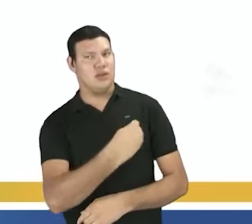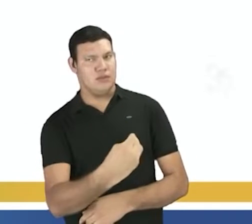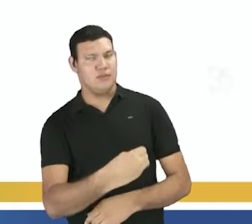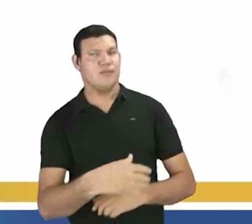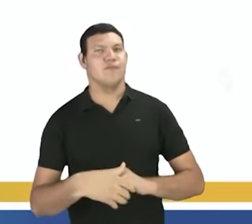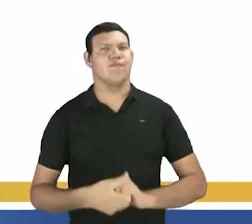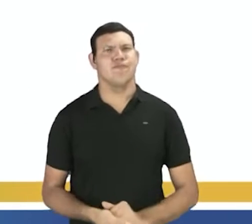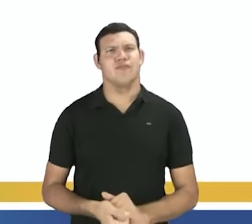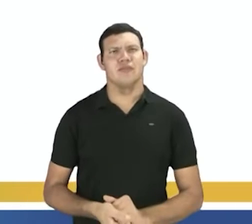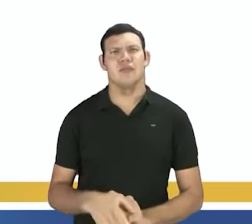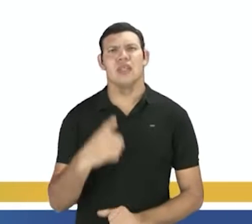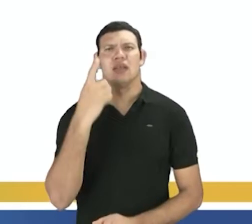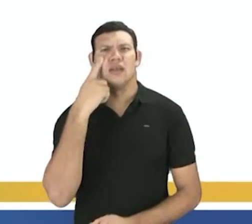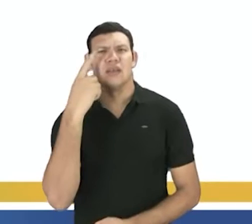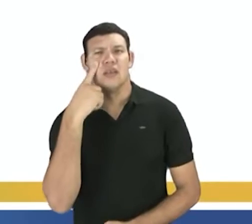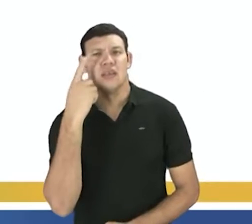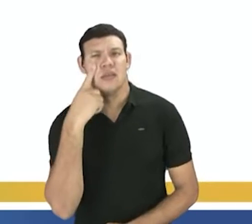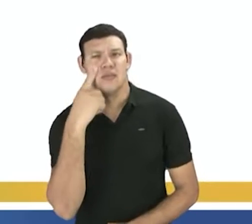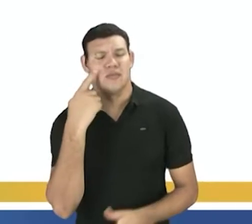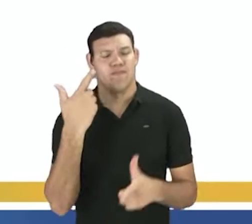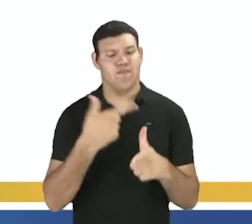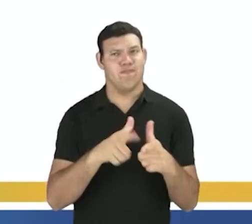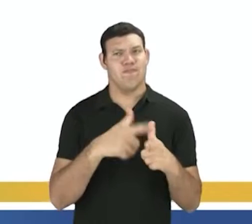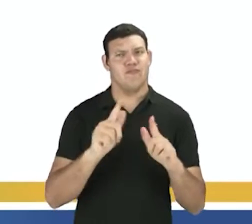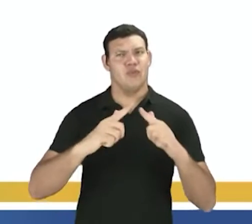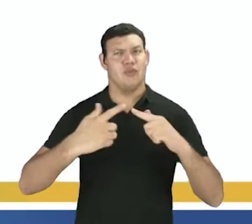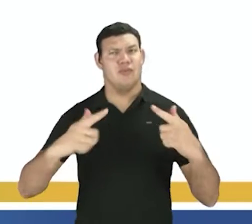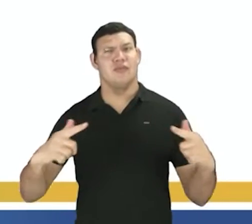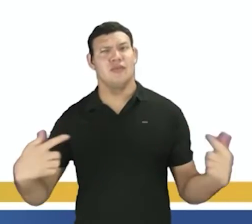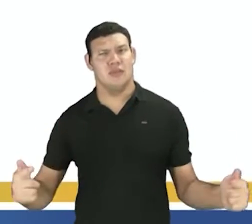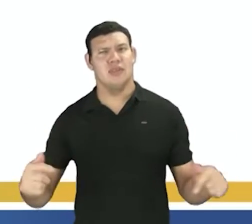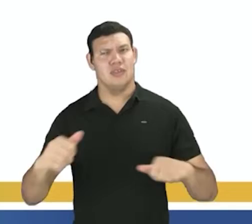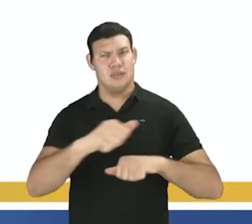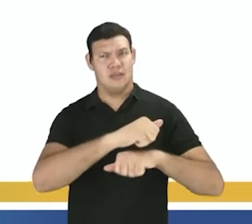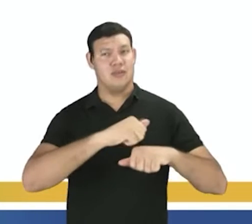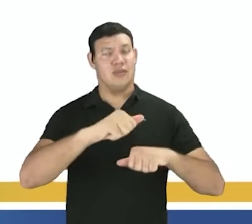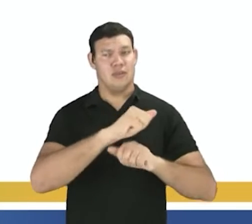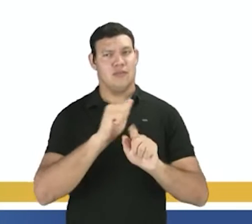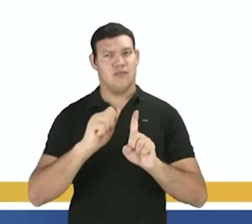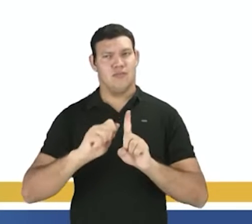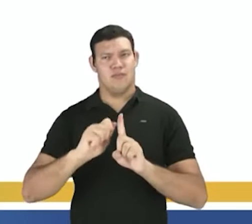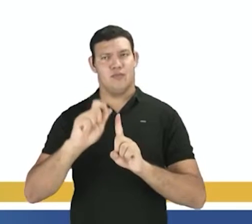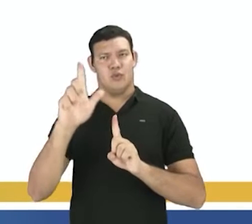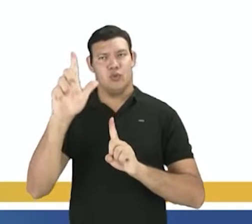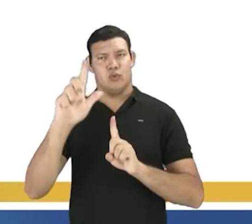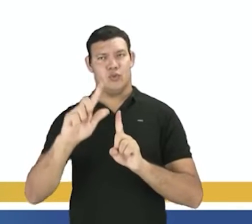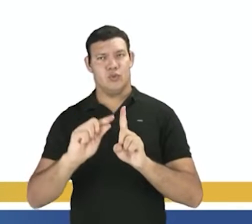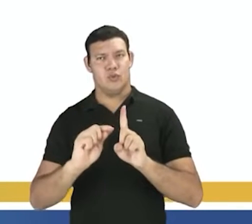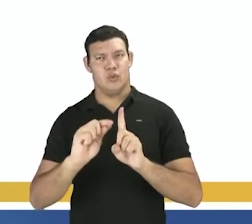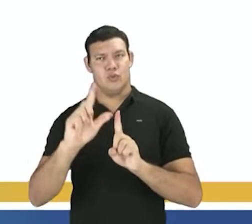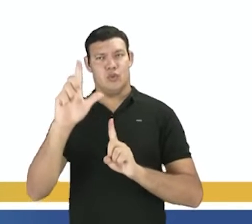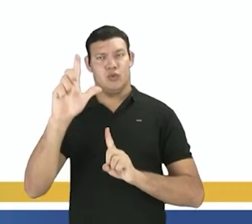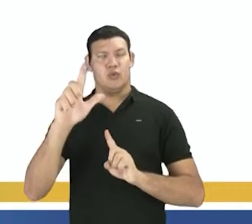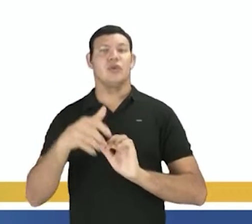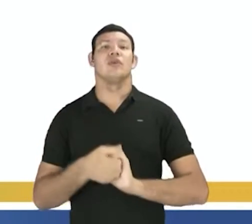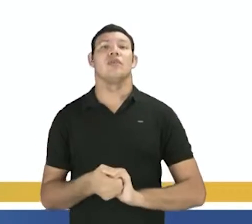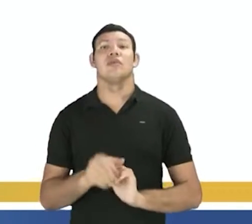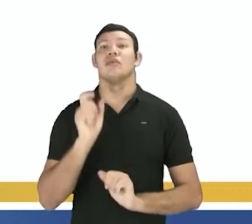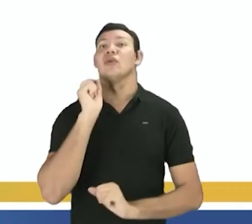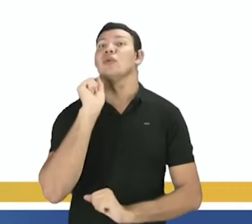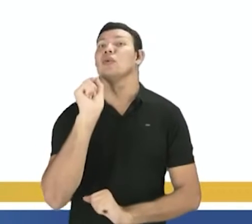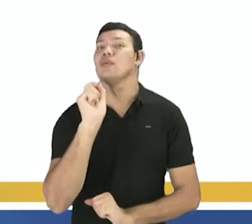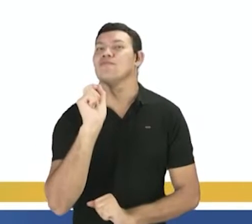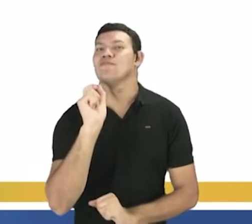frase acima está com um problema gramatical, pois o advérbio de intensidade menos sofreu uma flexão de